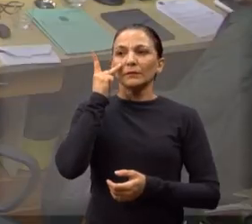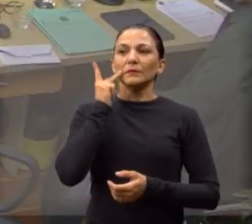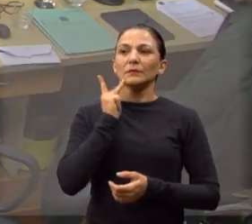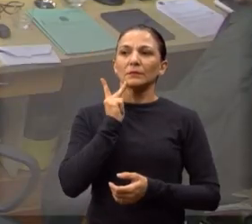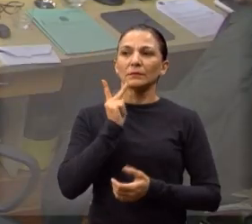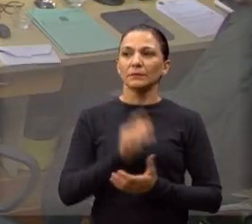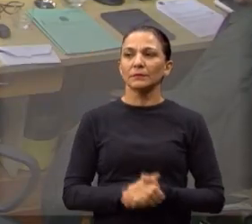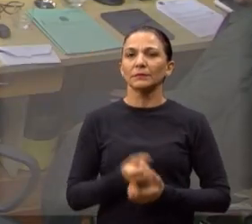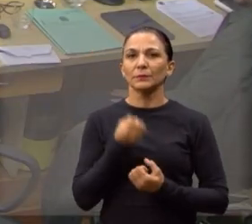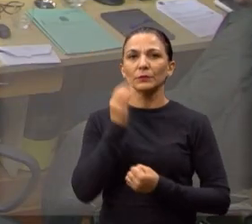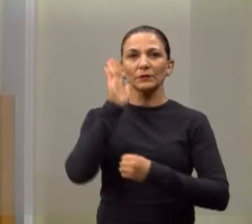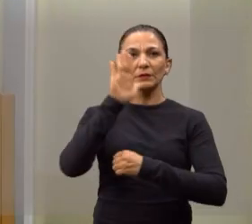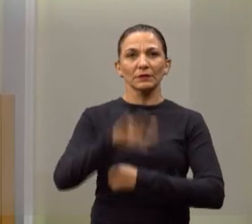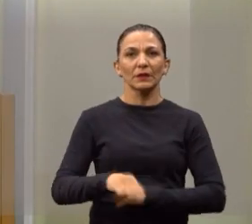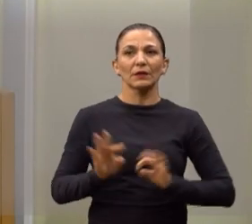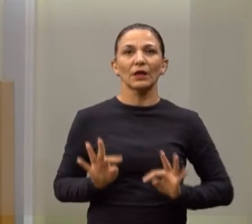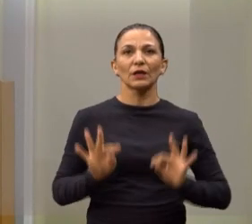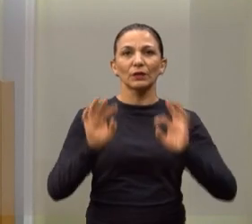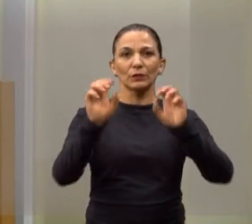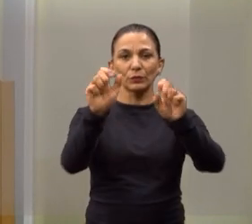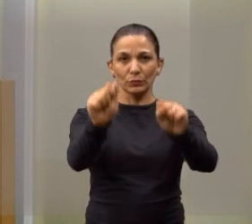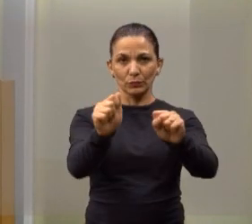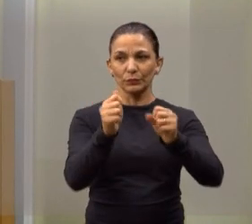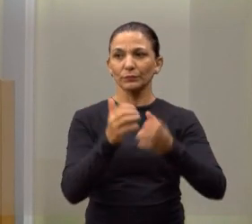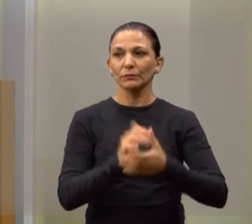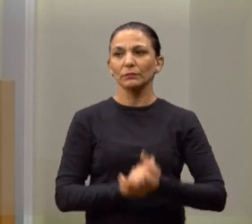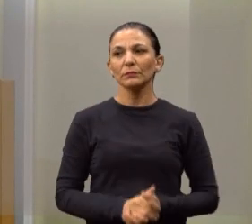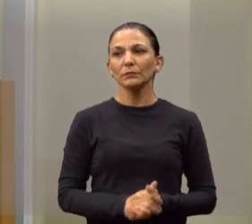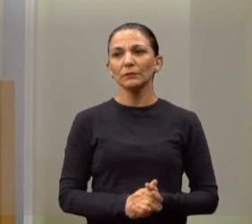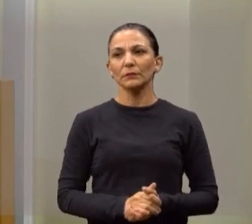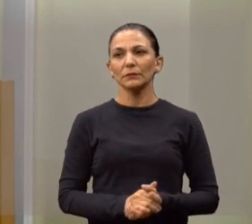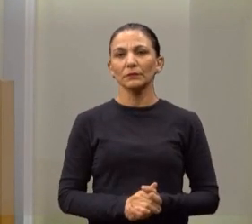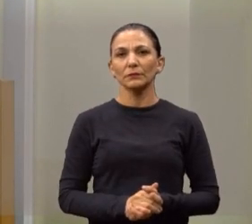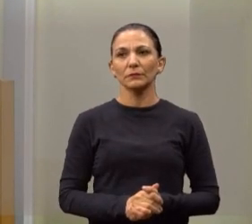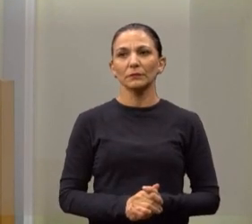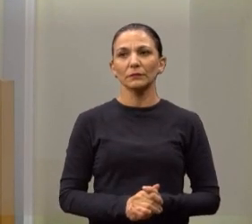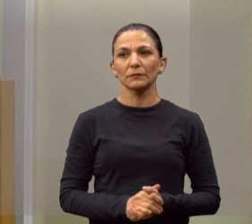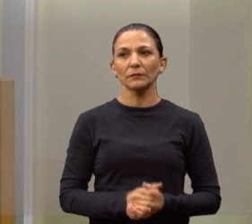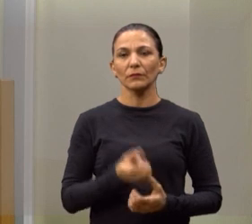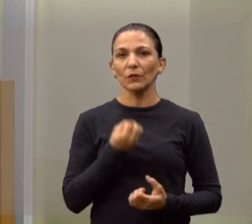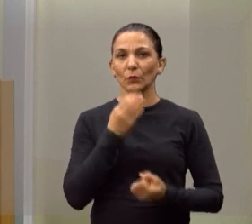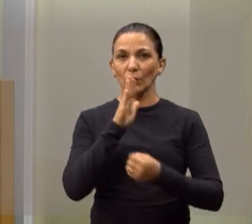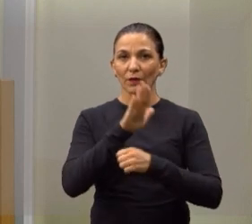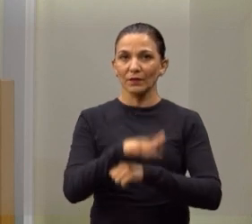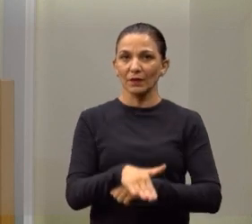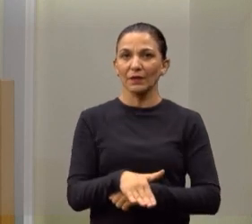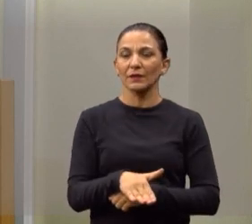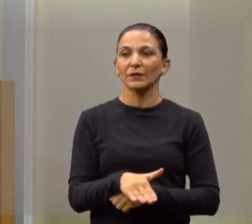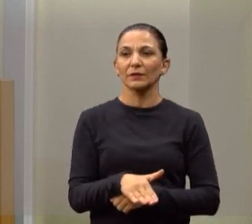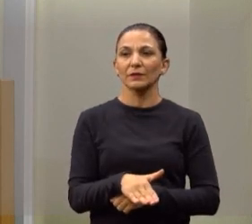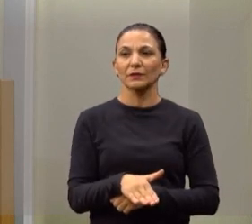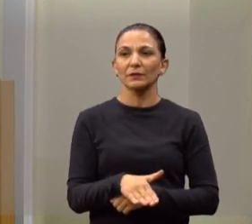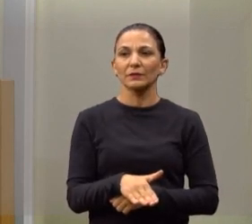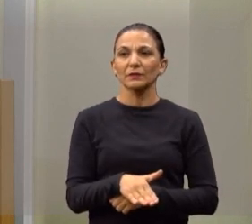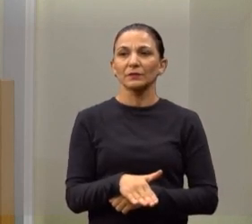Boa tarde a todos e a todas que nos acompanham Boa tarde novos